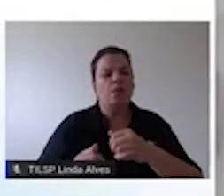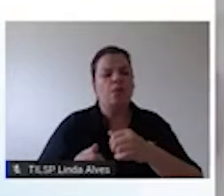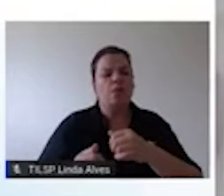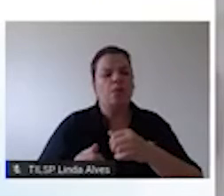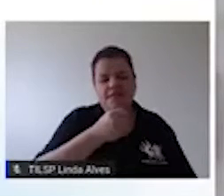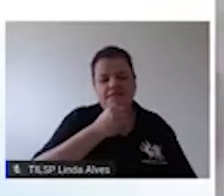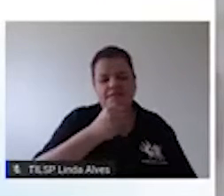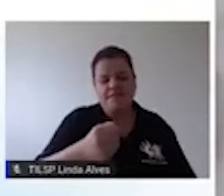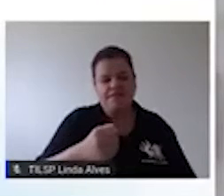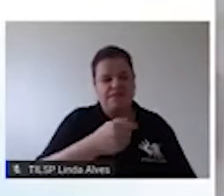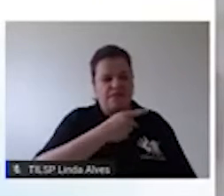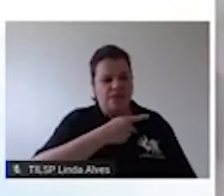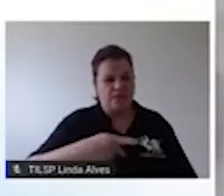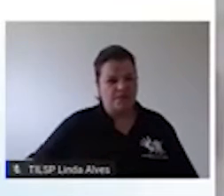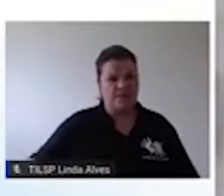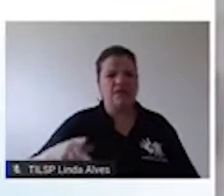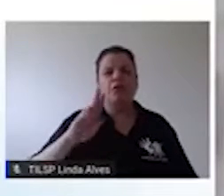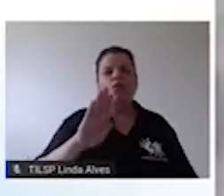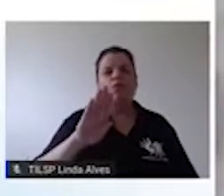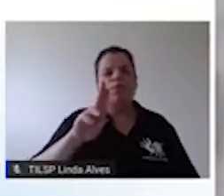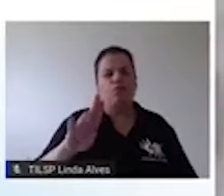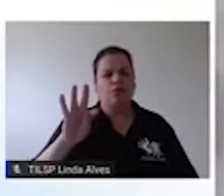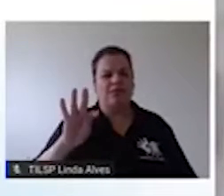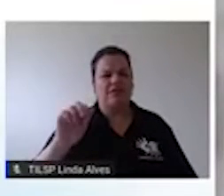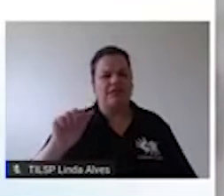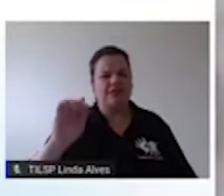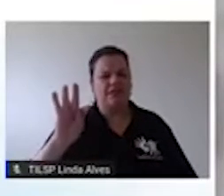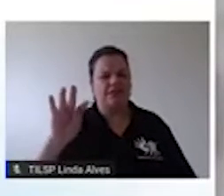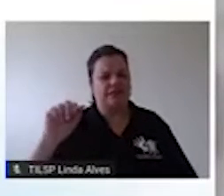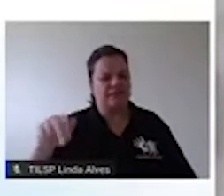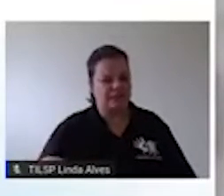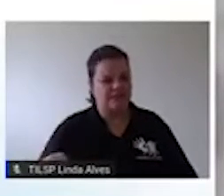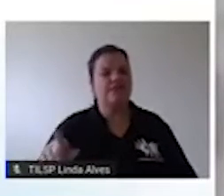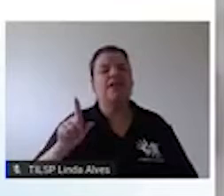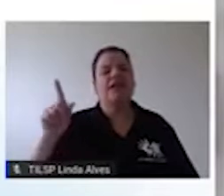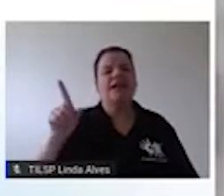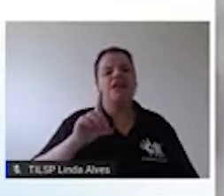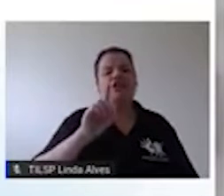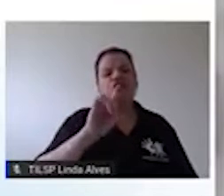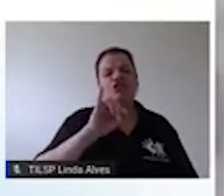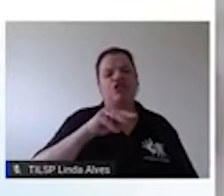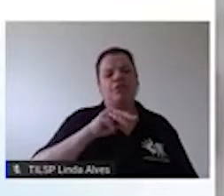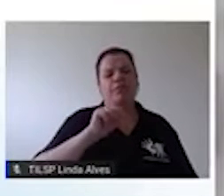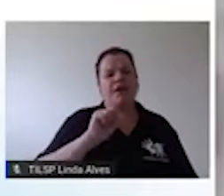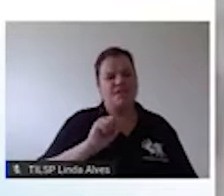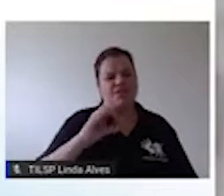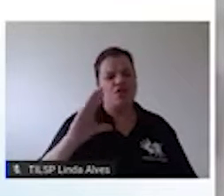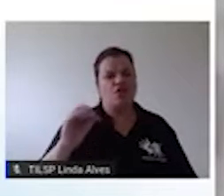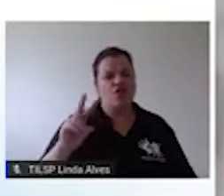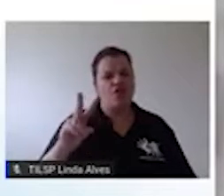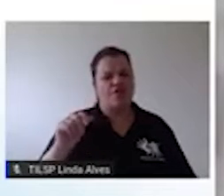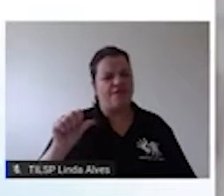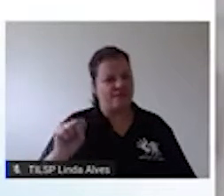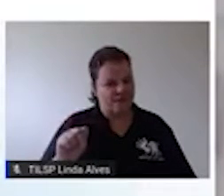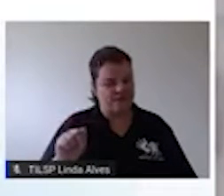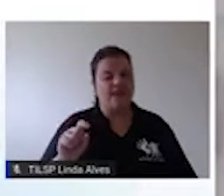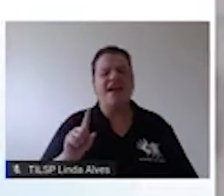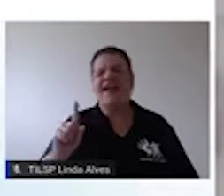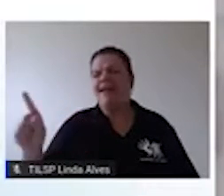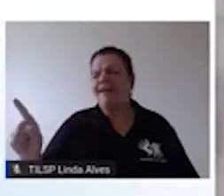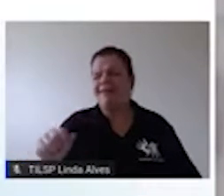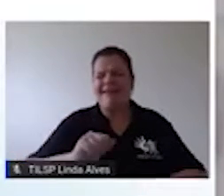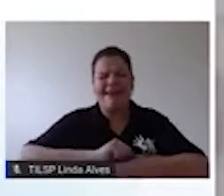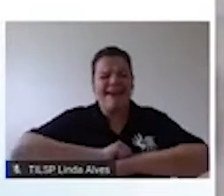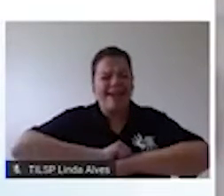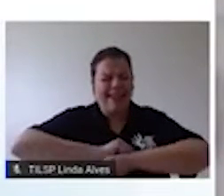do presidente do Butantan, que é o Dr. Dimas Covas, não é? Onde ele